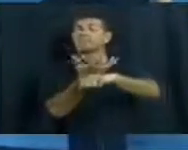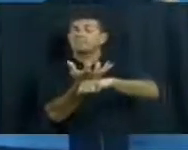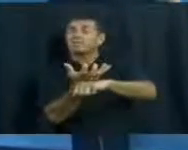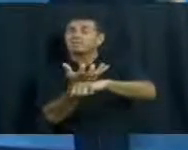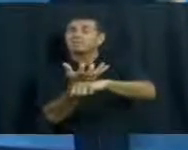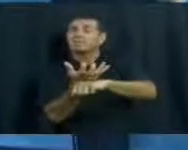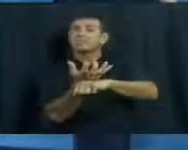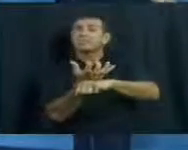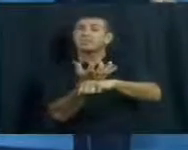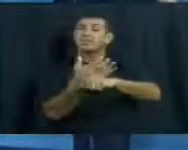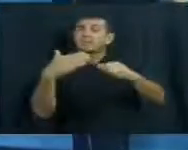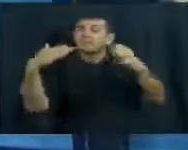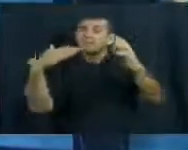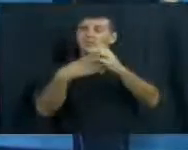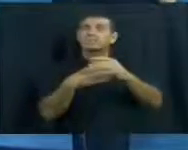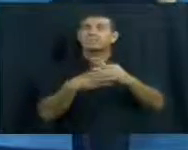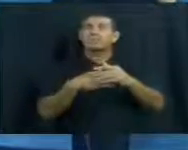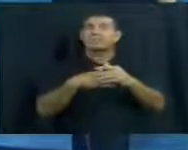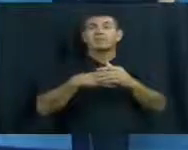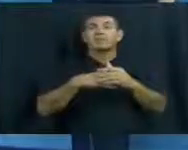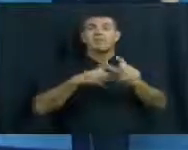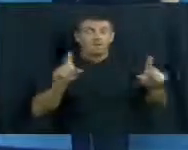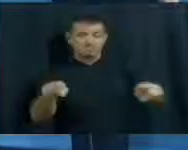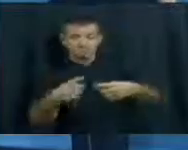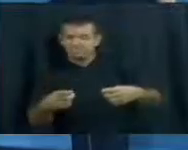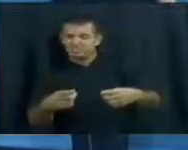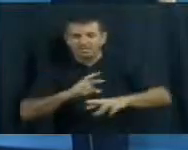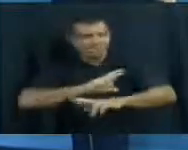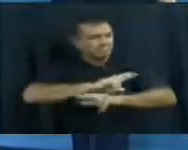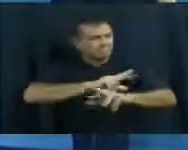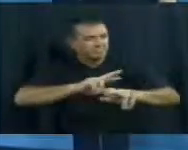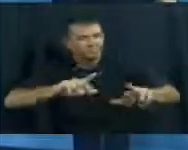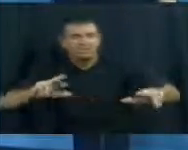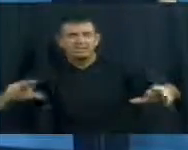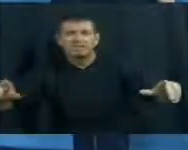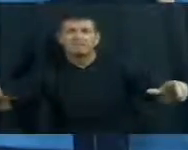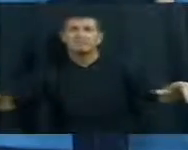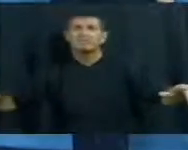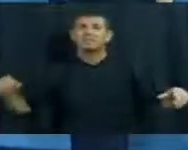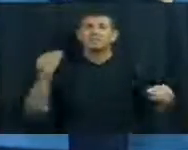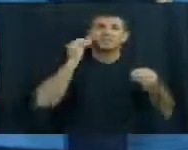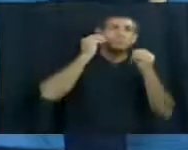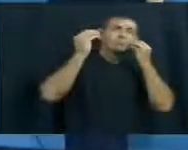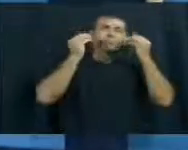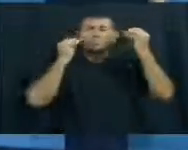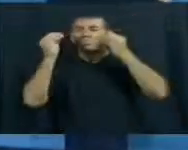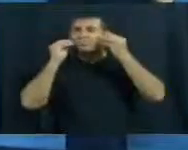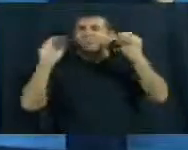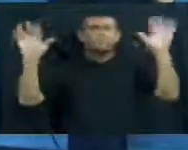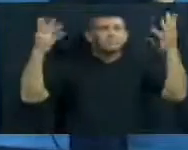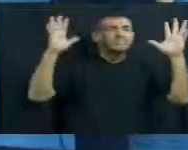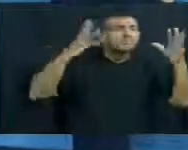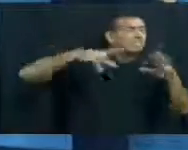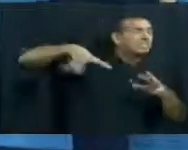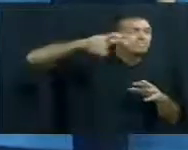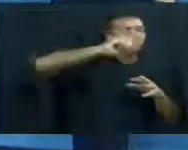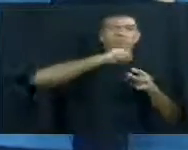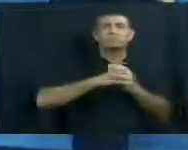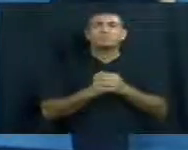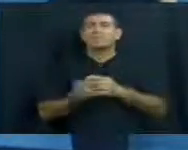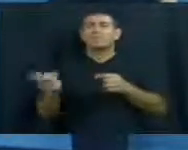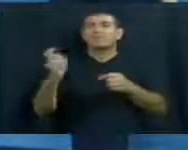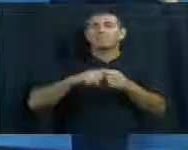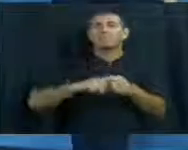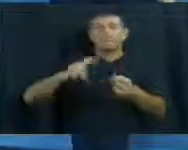né? Damos aquele abraço, aquele olhar carinhoso para a nossa orla ali, dando beijinho, palma, etc e tal. E voltamos com aquela